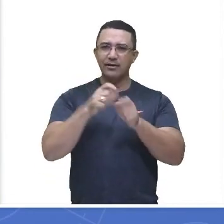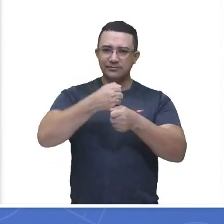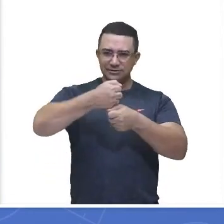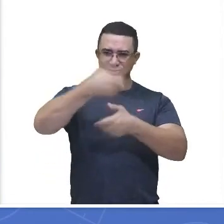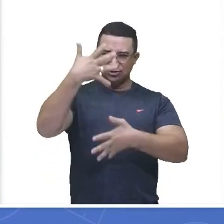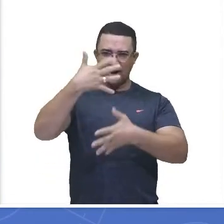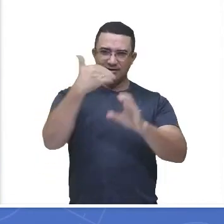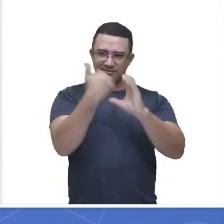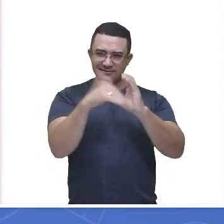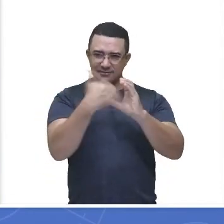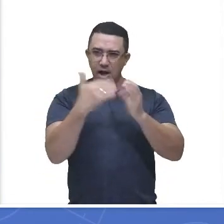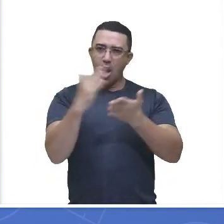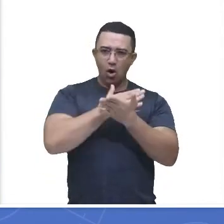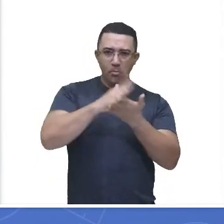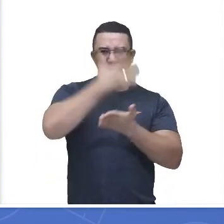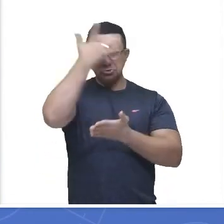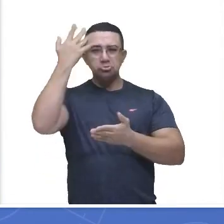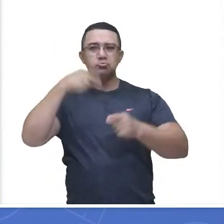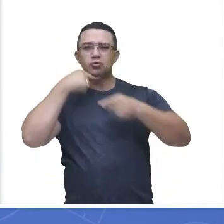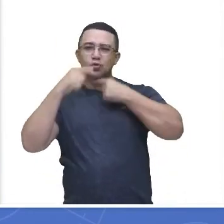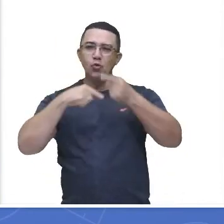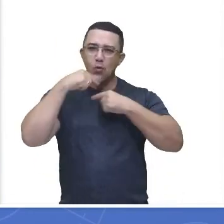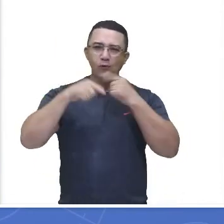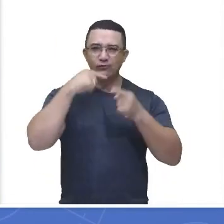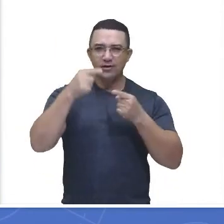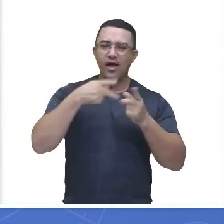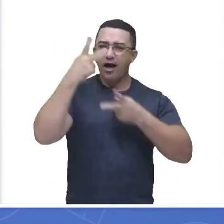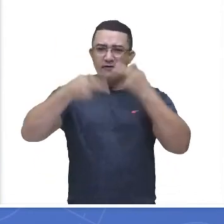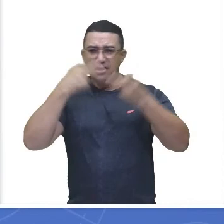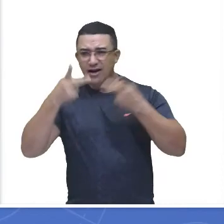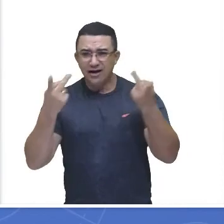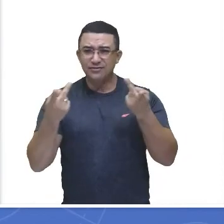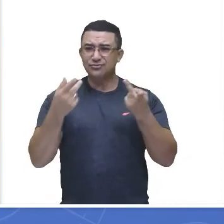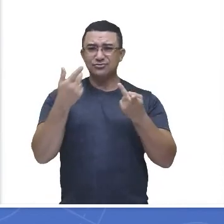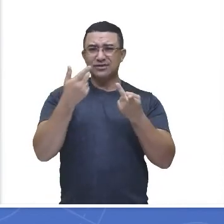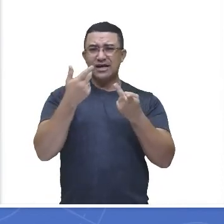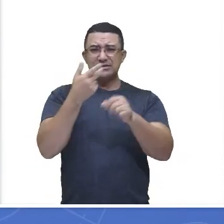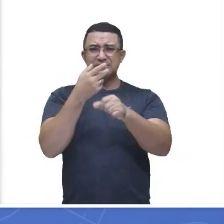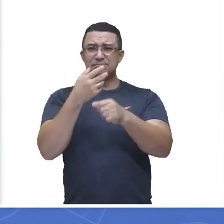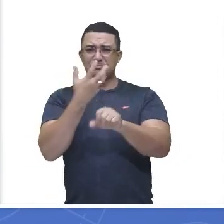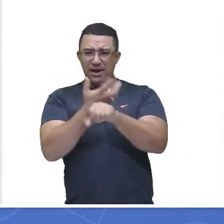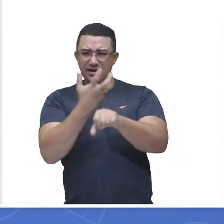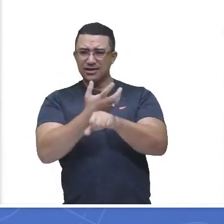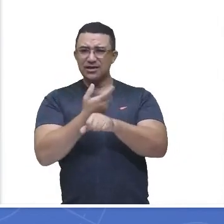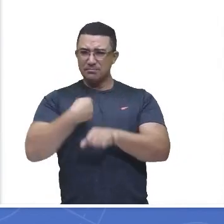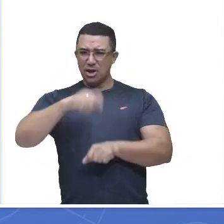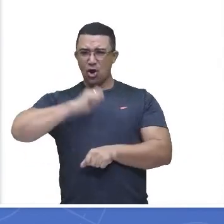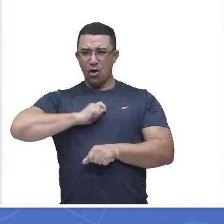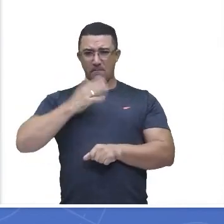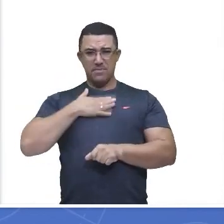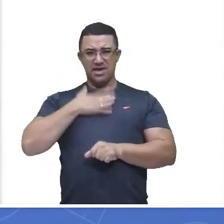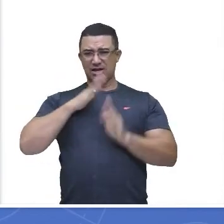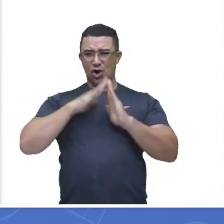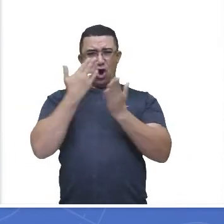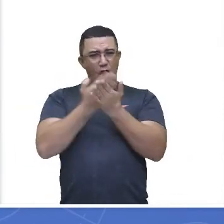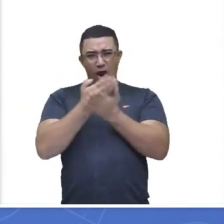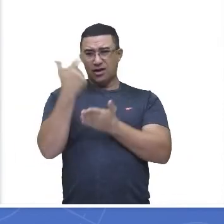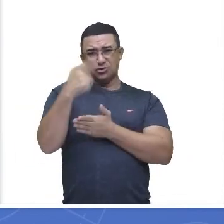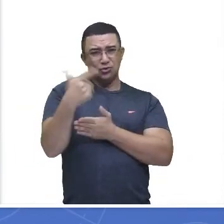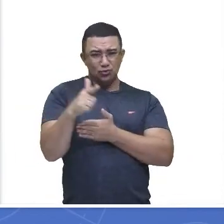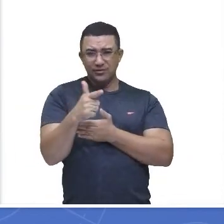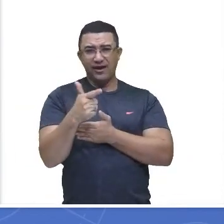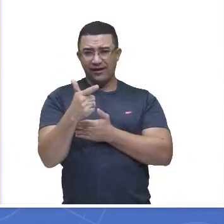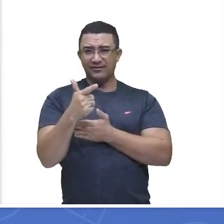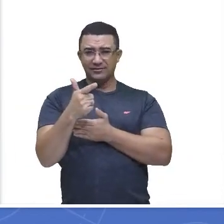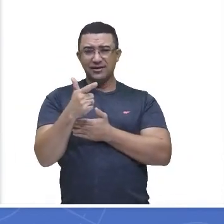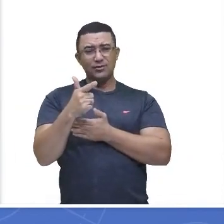gente com algumas dúvidas, né? Falando que não tinha espanhol na escola. Tudo bem, espere aqui, o Língua Inglesa daqui a pouco vai iniciar e aí